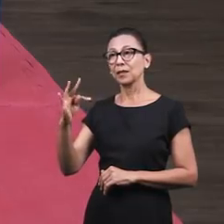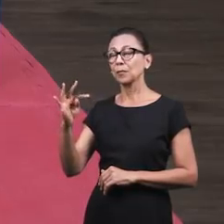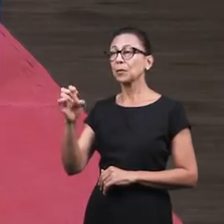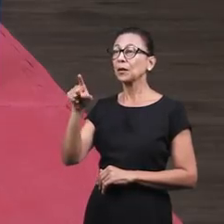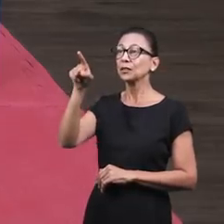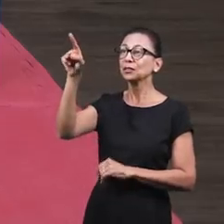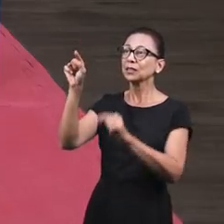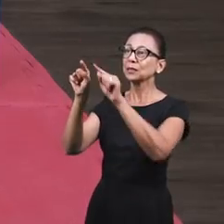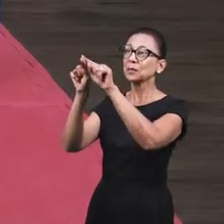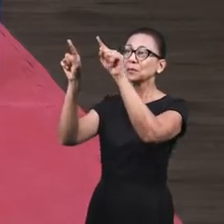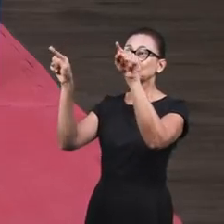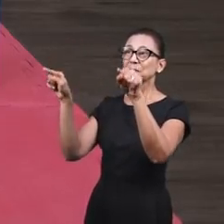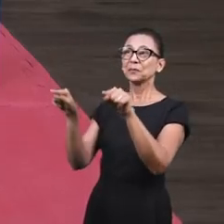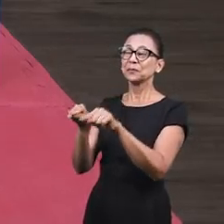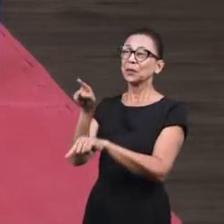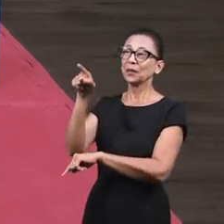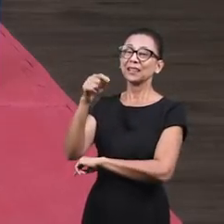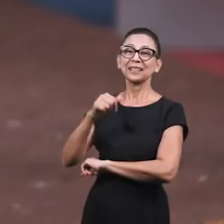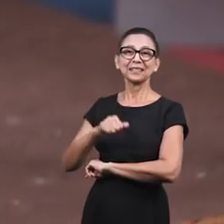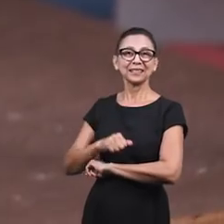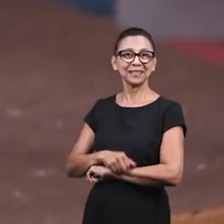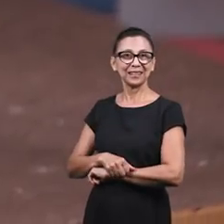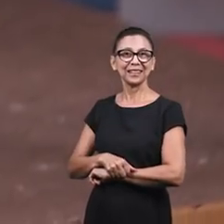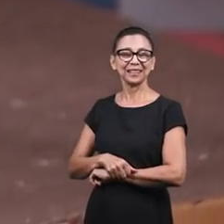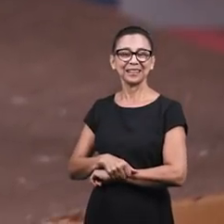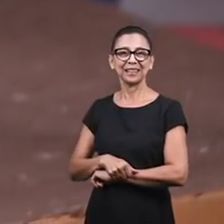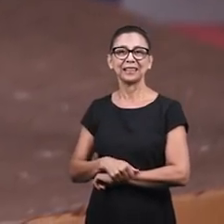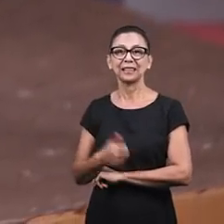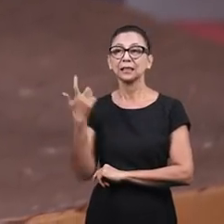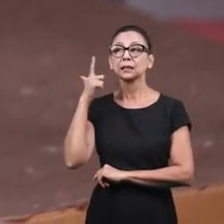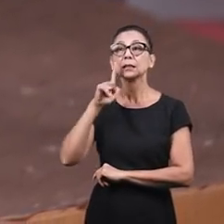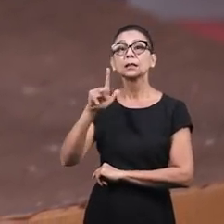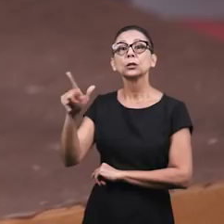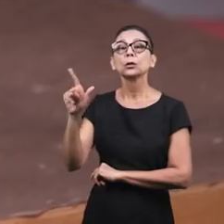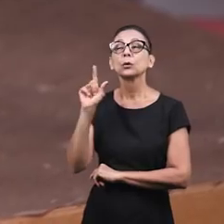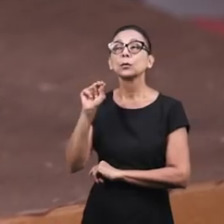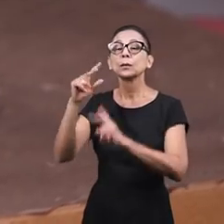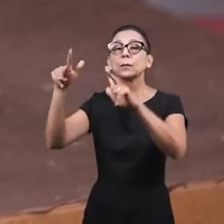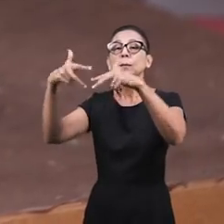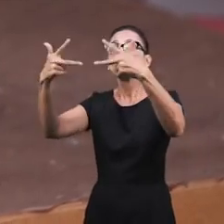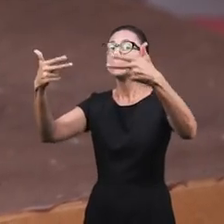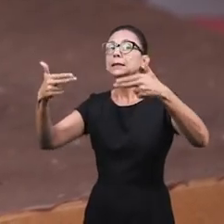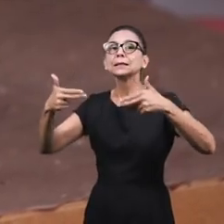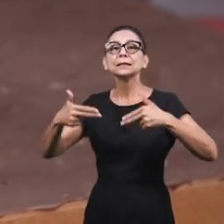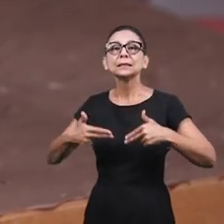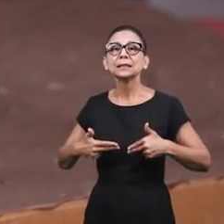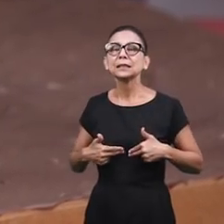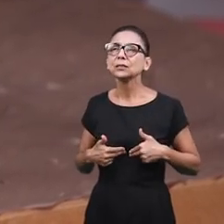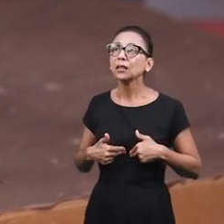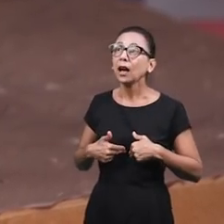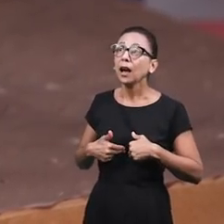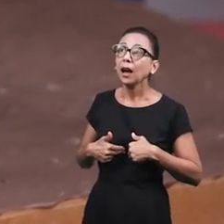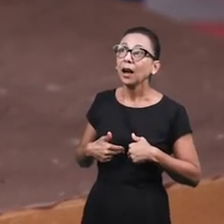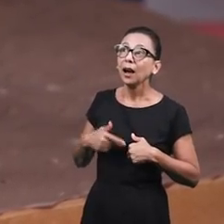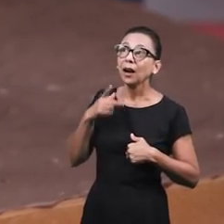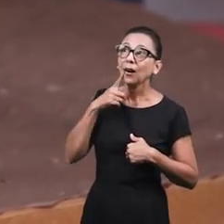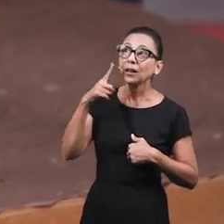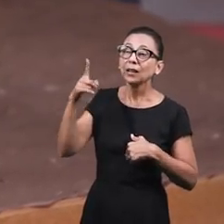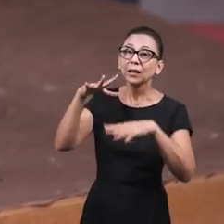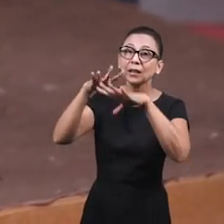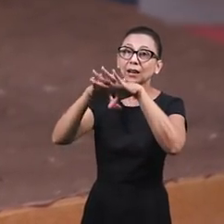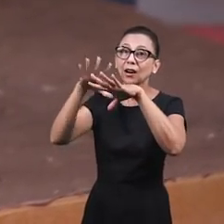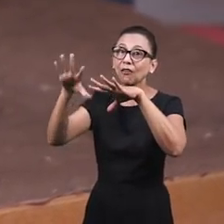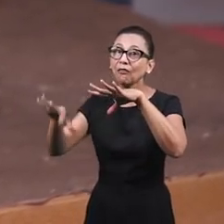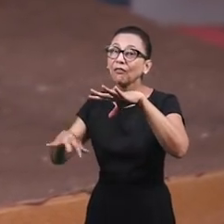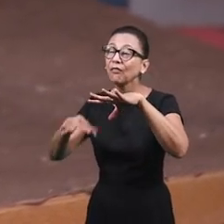na Bosch é esse coração e ele recebeu de herança dos pais dele Vejam Só uma vinha Isso